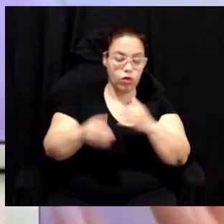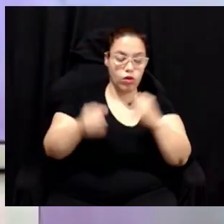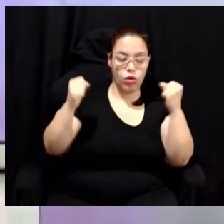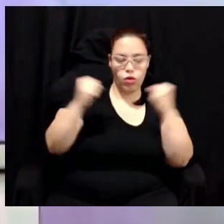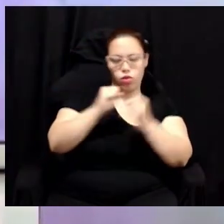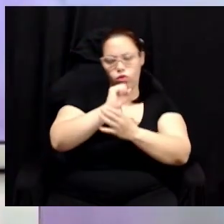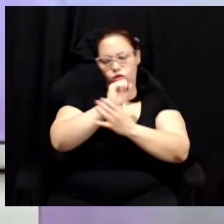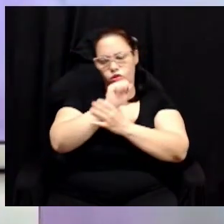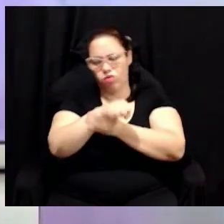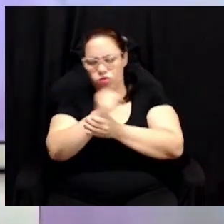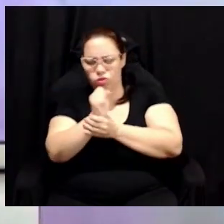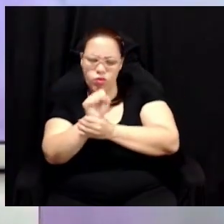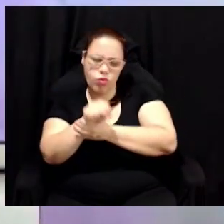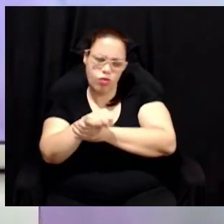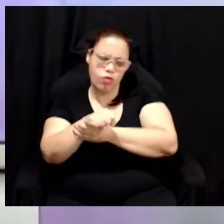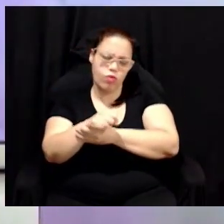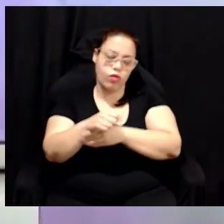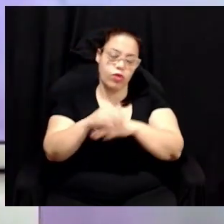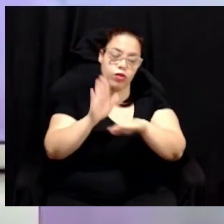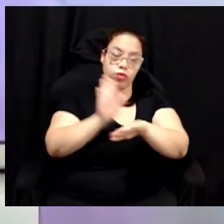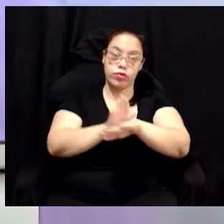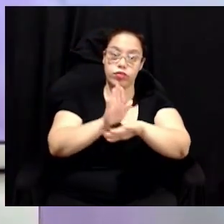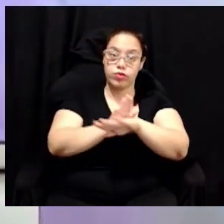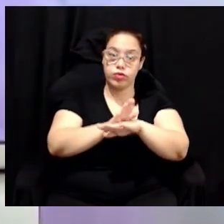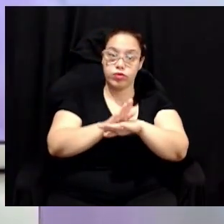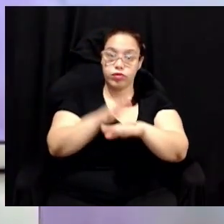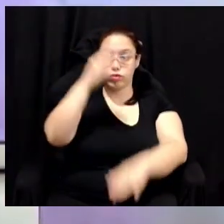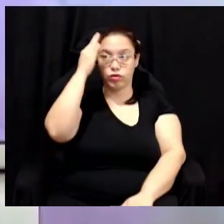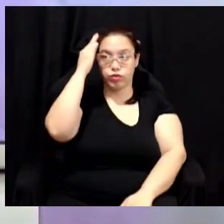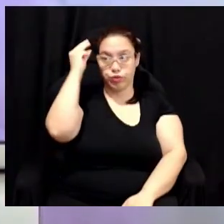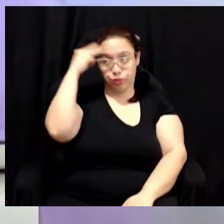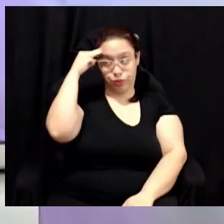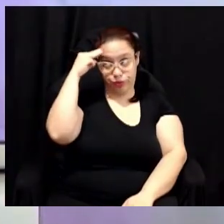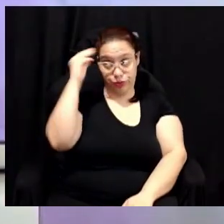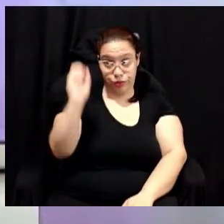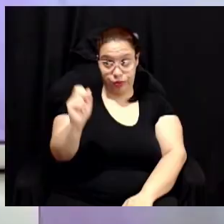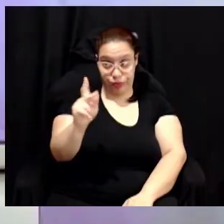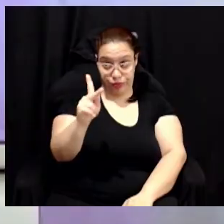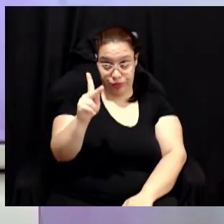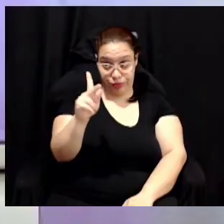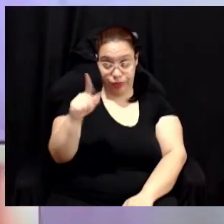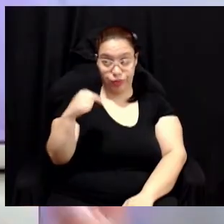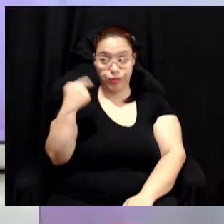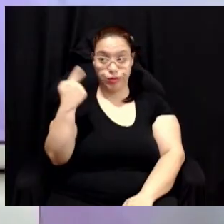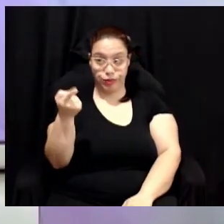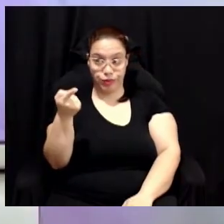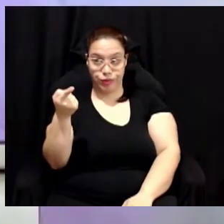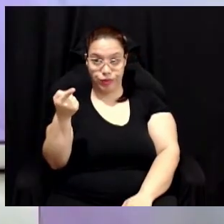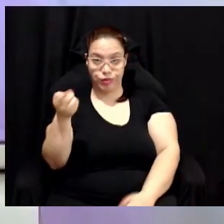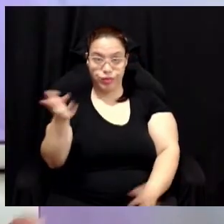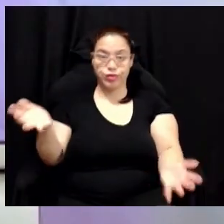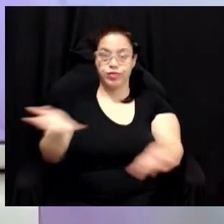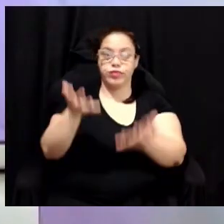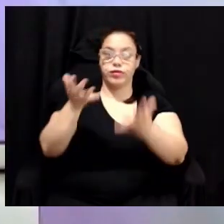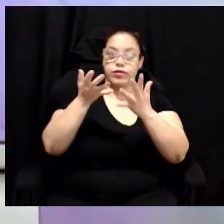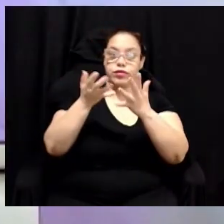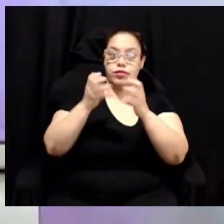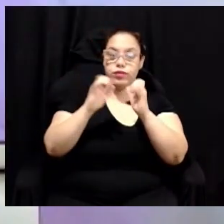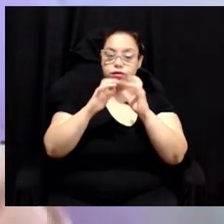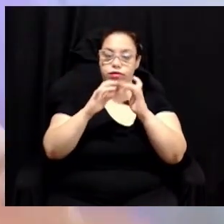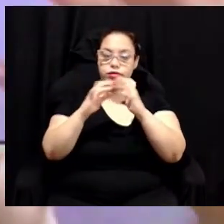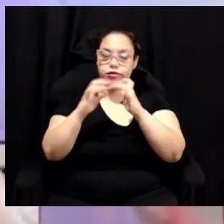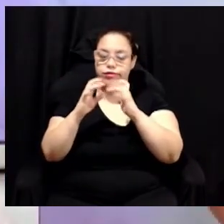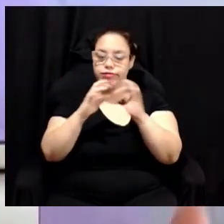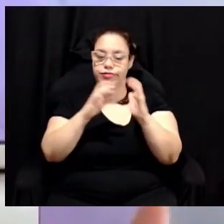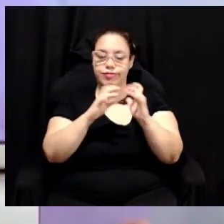muscular, ajudar a ganho de massa muscular, mas também por questão de memória, tá? E isso, além disso, ajuda a liberação de vários